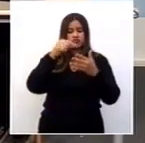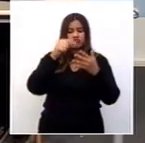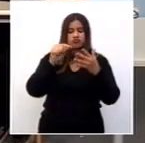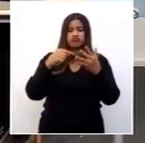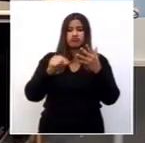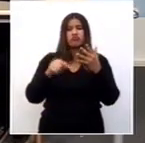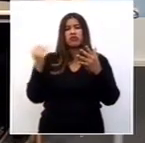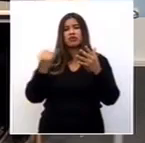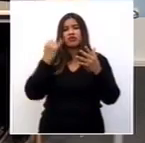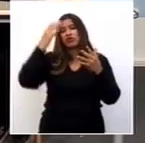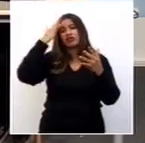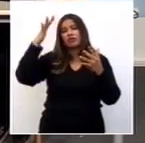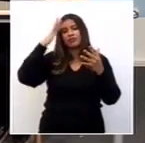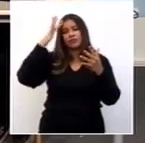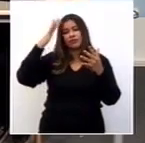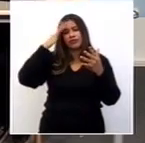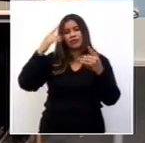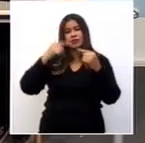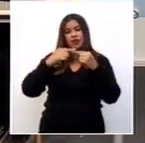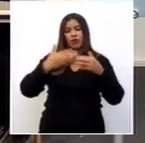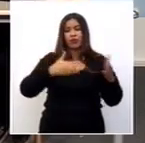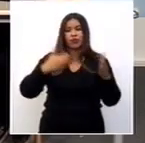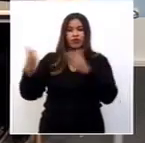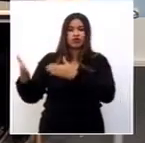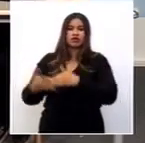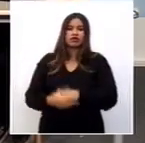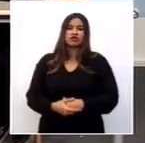para pensarmos nesse processo?